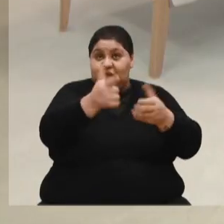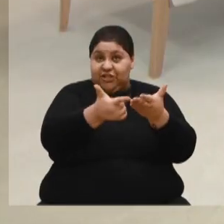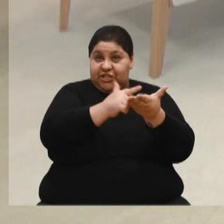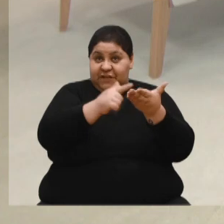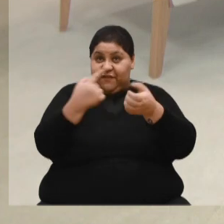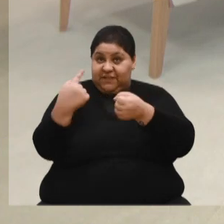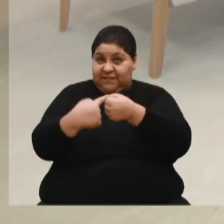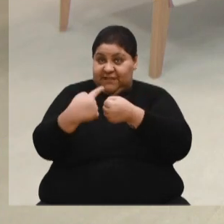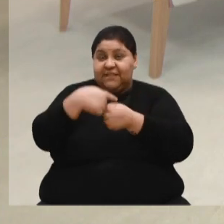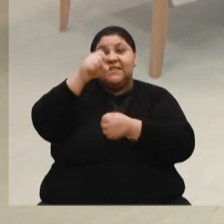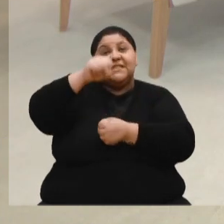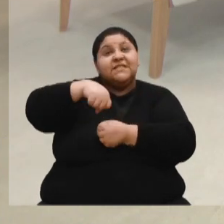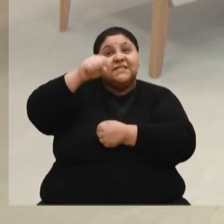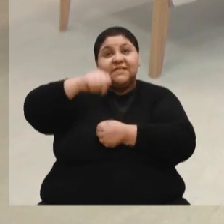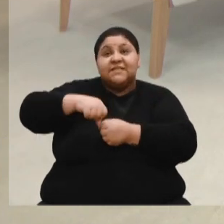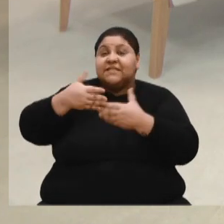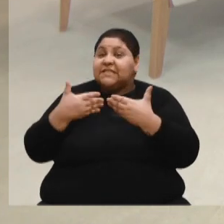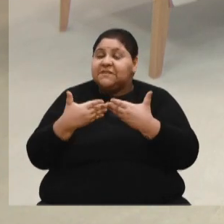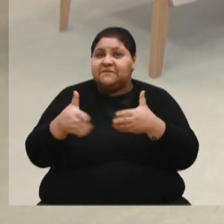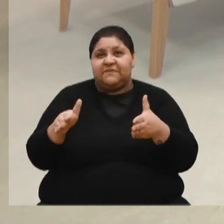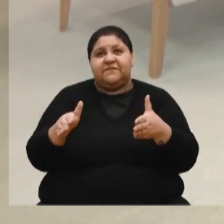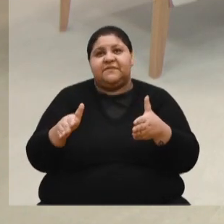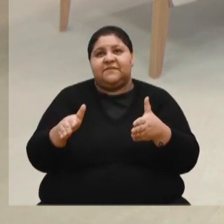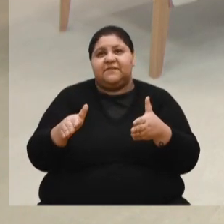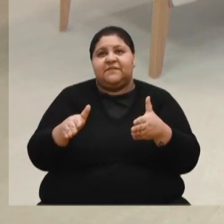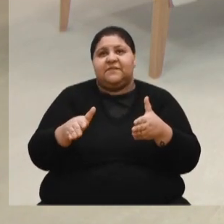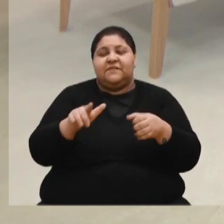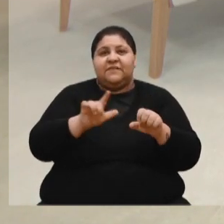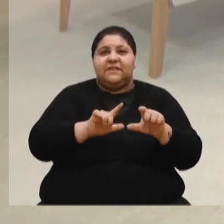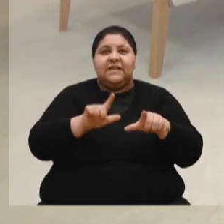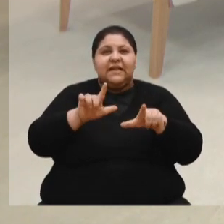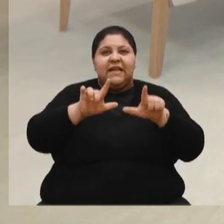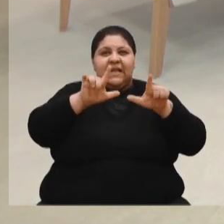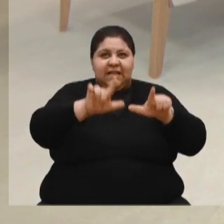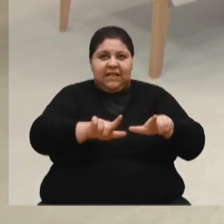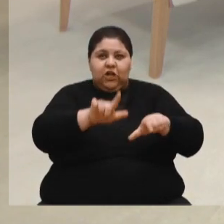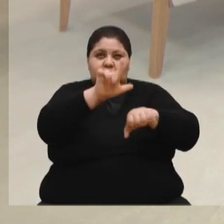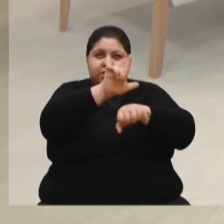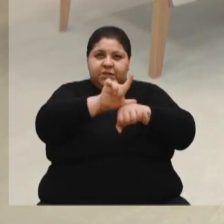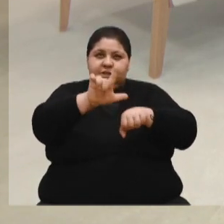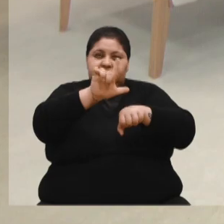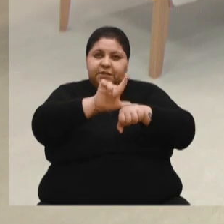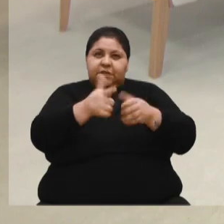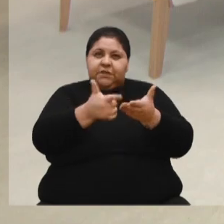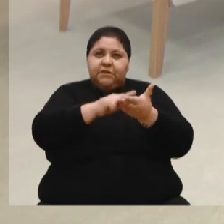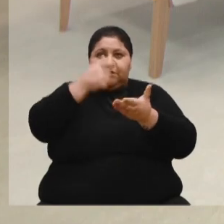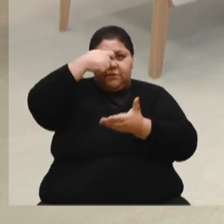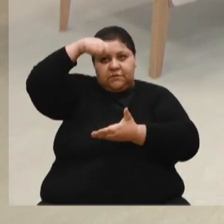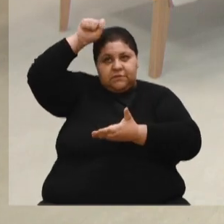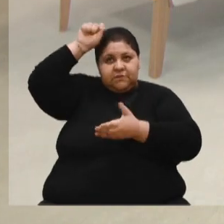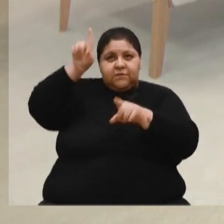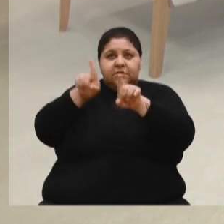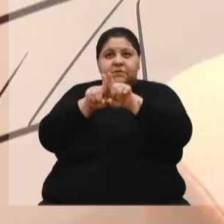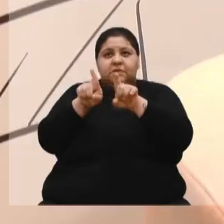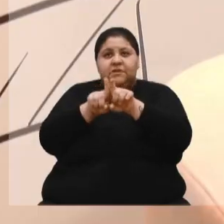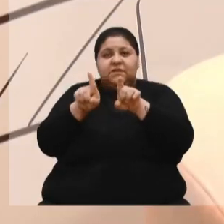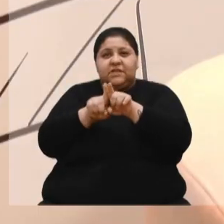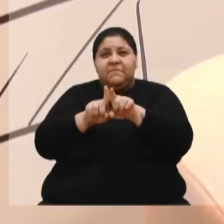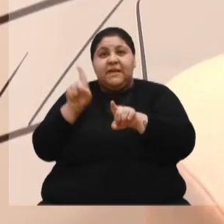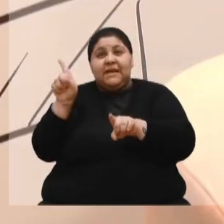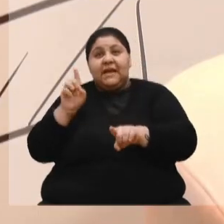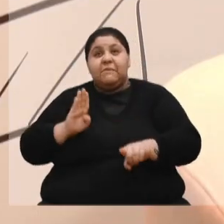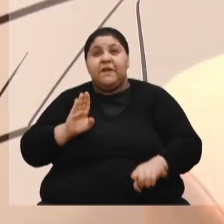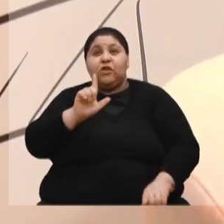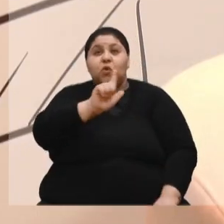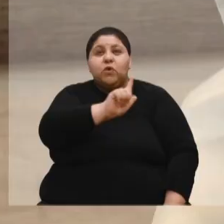né, Délcio? Sim, ela está disponível na livraria da UX, em Caxias do Sul, e na Dom Quixote de Bento